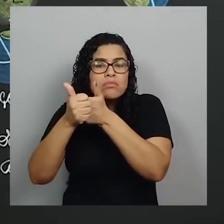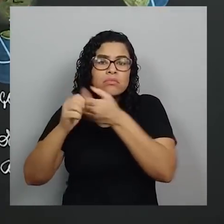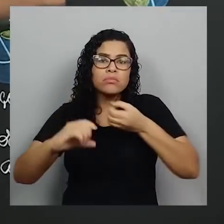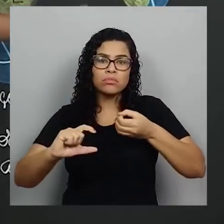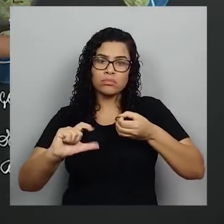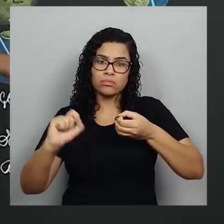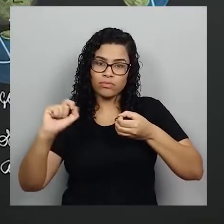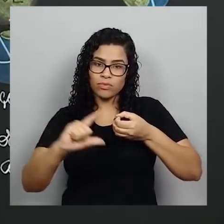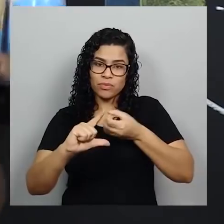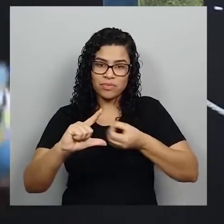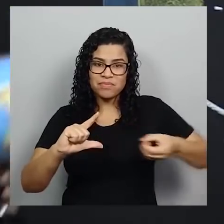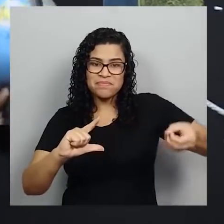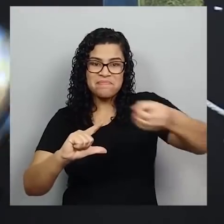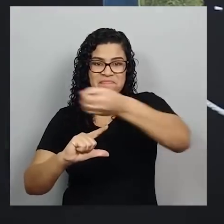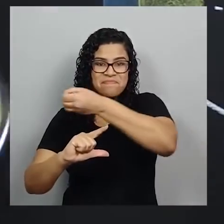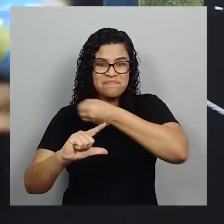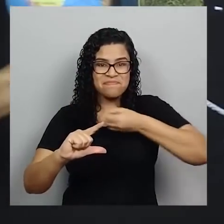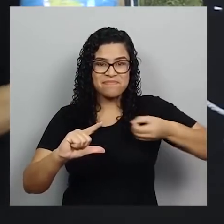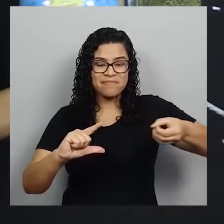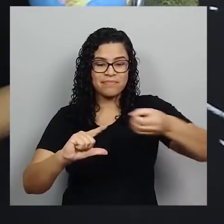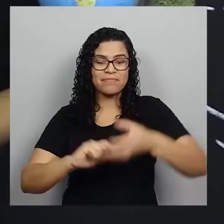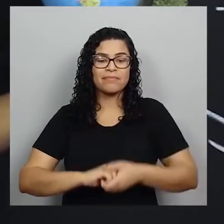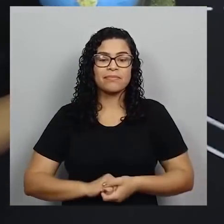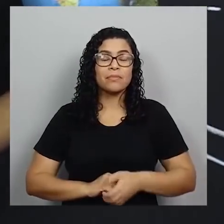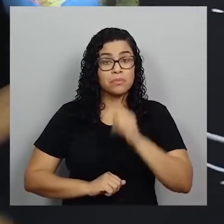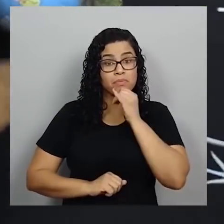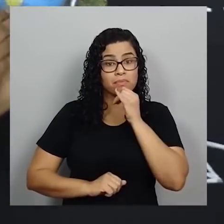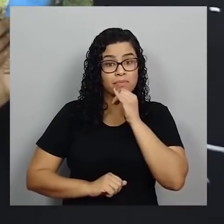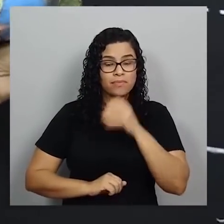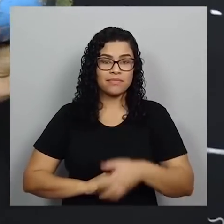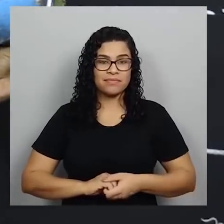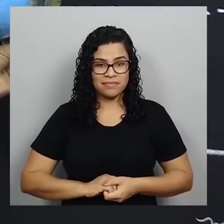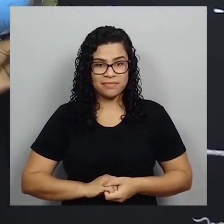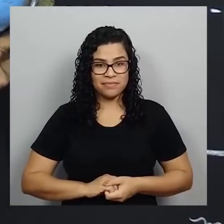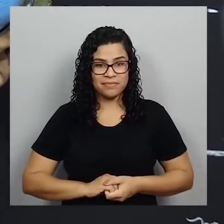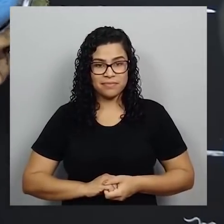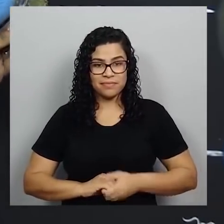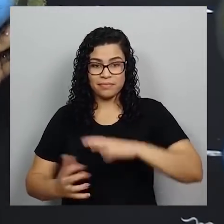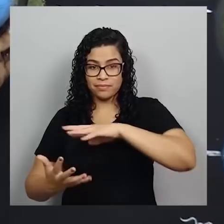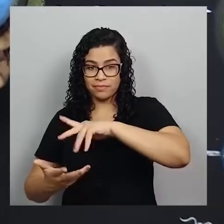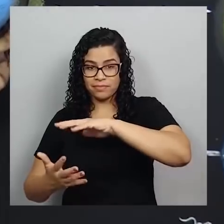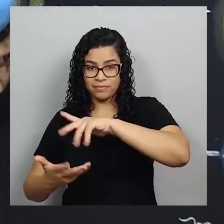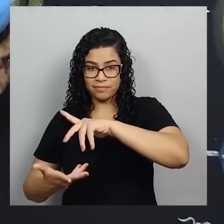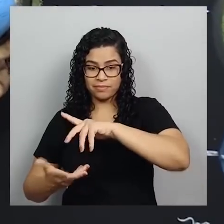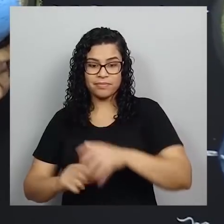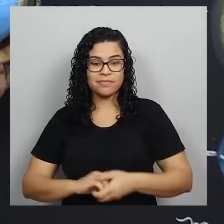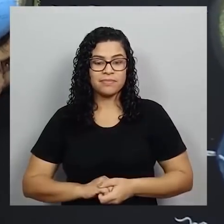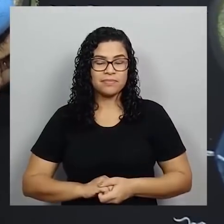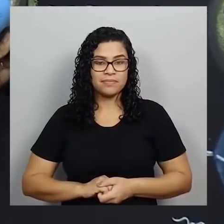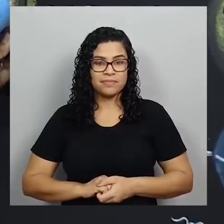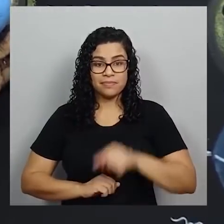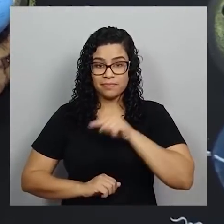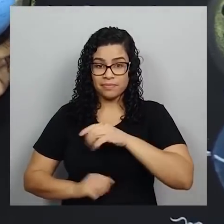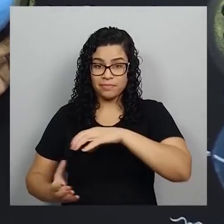ela vai ser elíptica. Por exemplo, aqui nosso planeta Terra, ó, o Brasil está aqui, estamos aqui de frente,